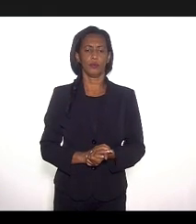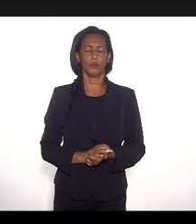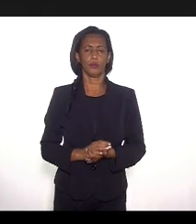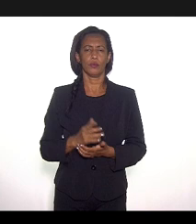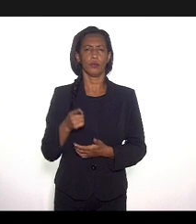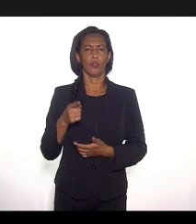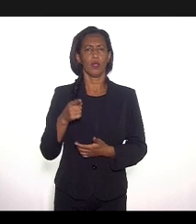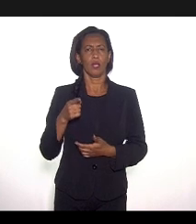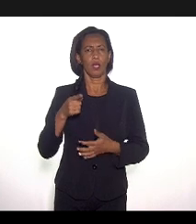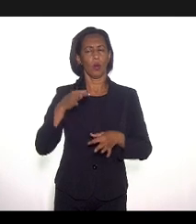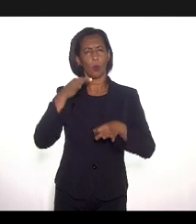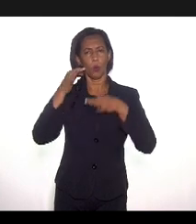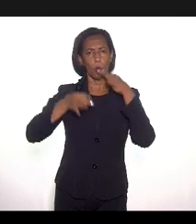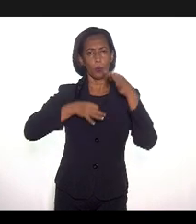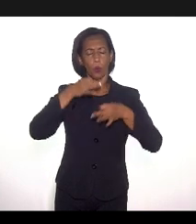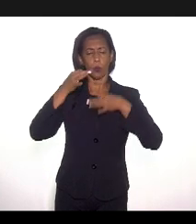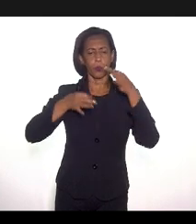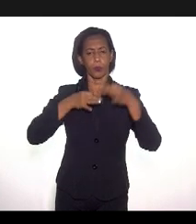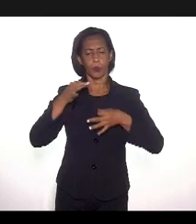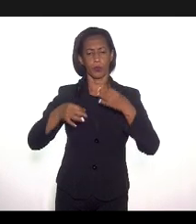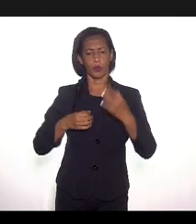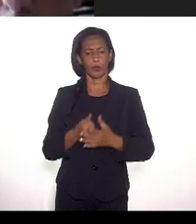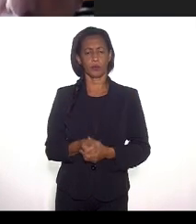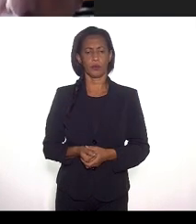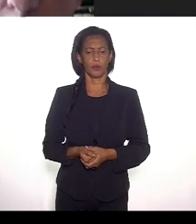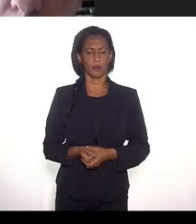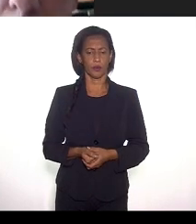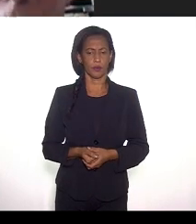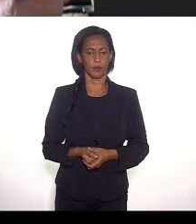motivo do